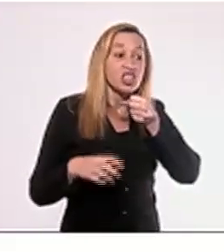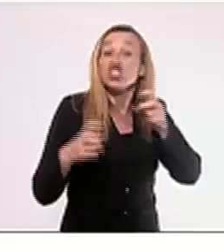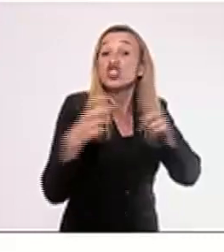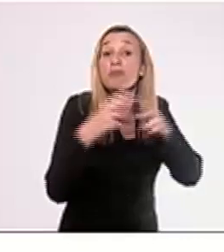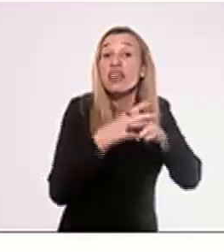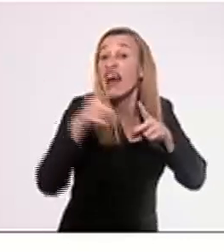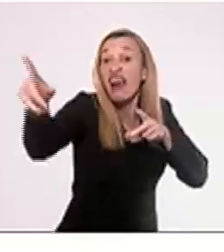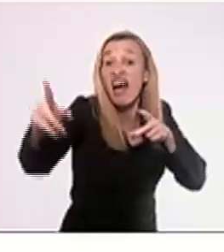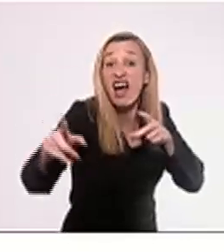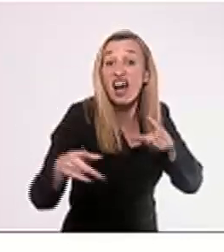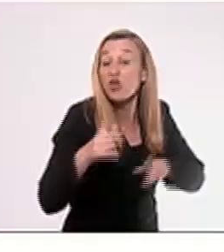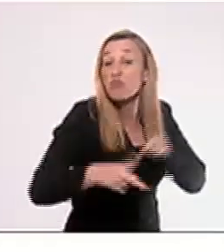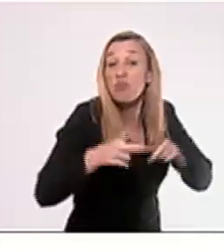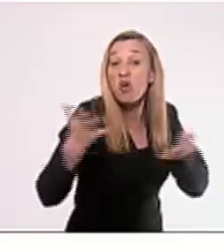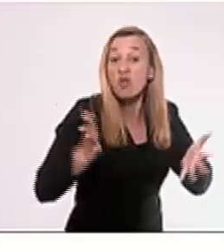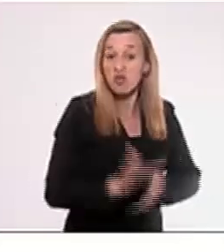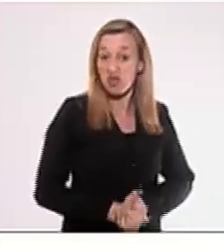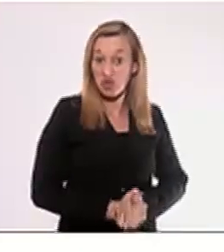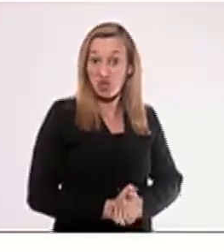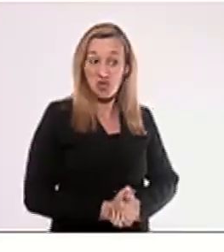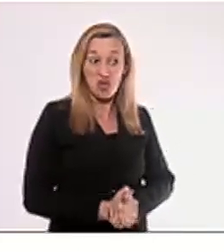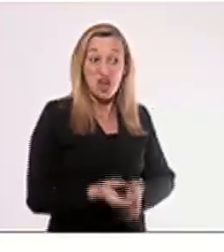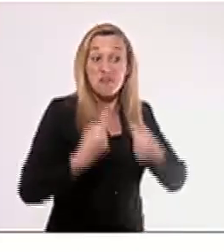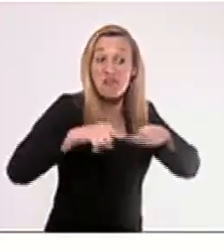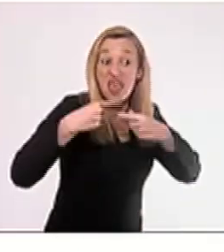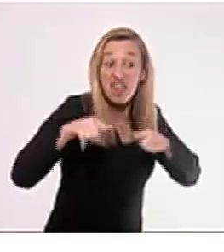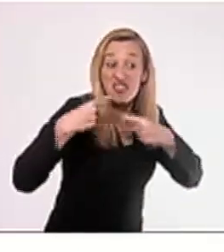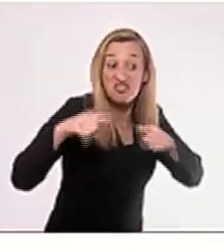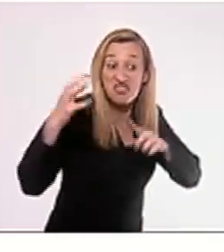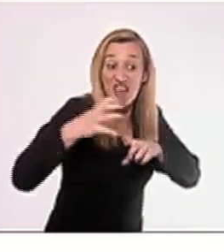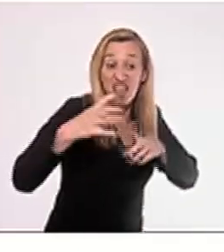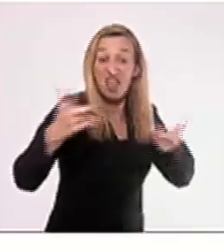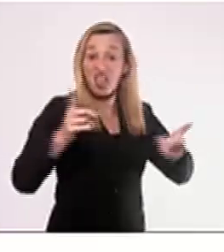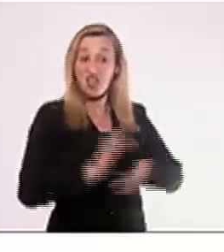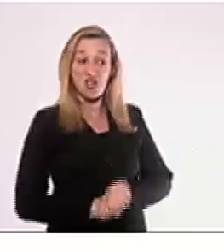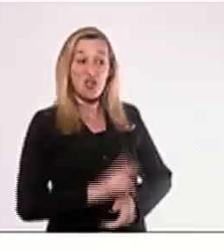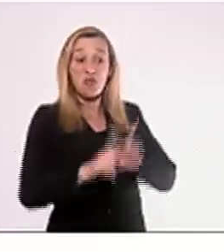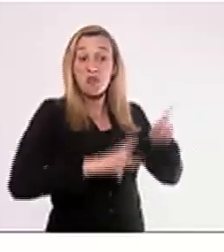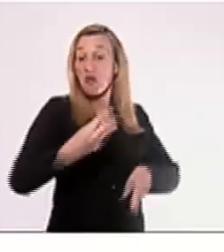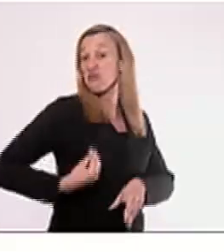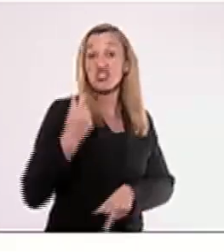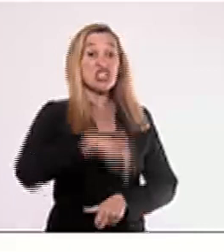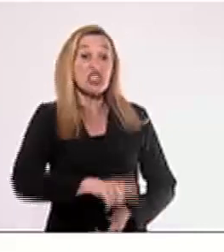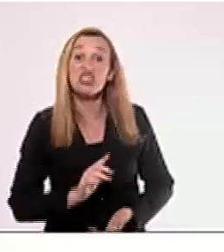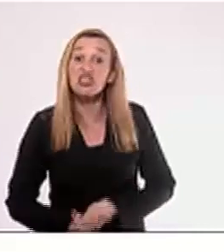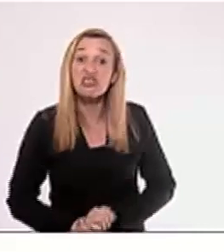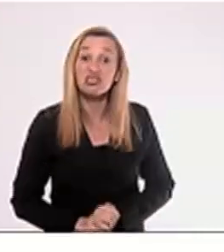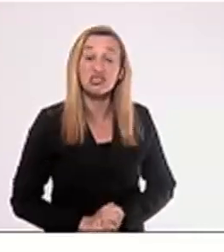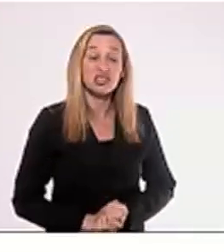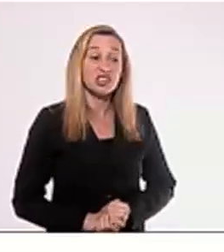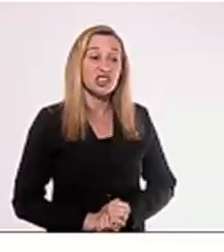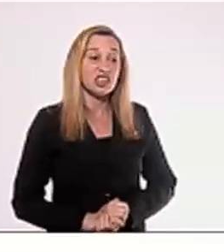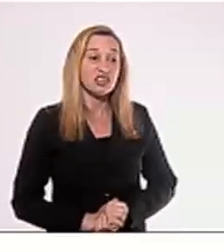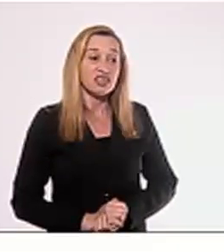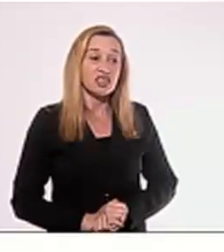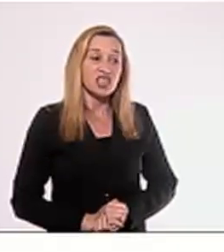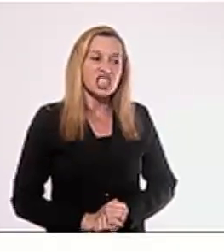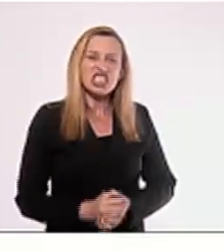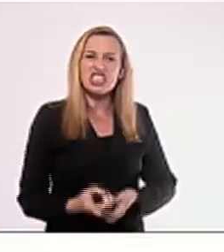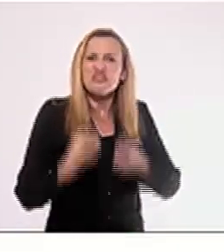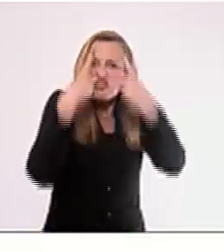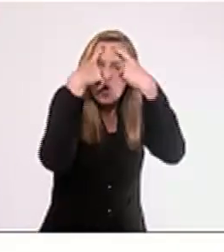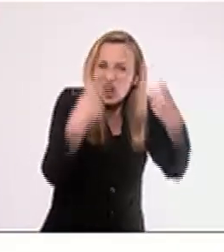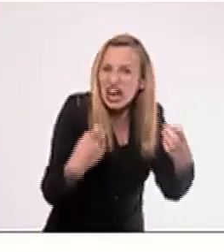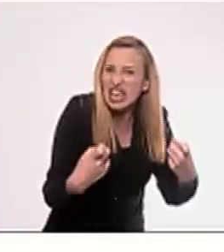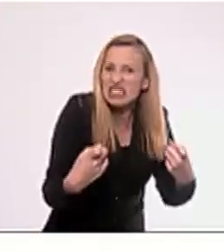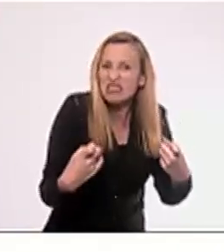com a plateia, de ameaçar o povo que vem para essa casa, de ser tão violento